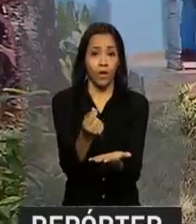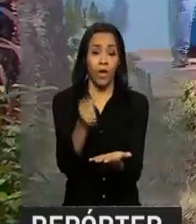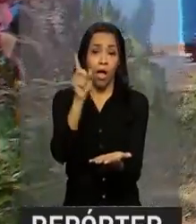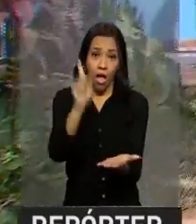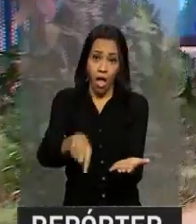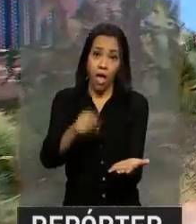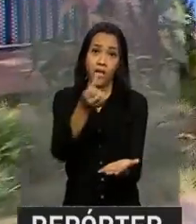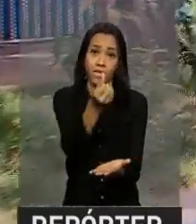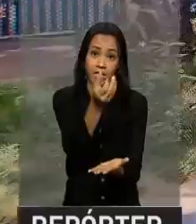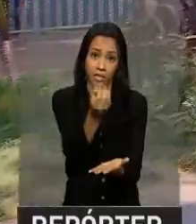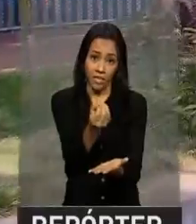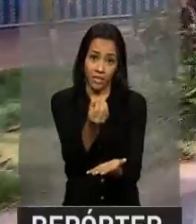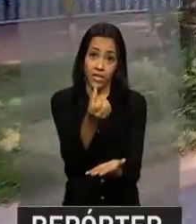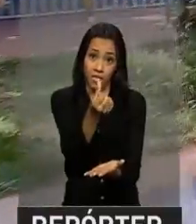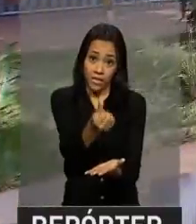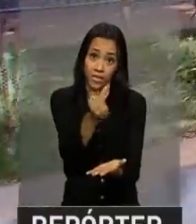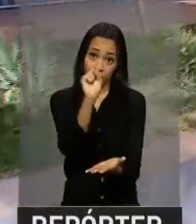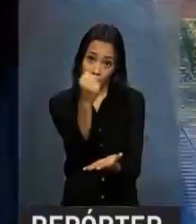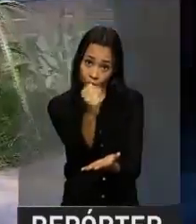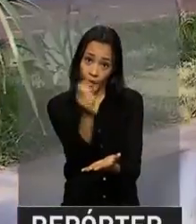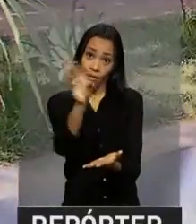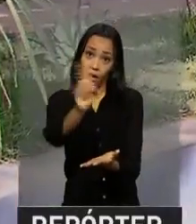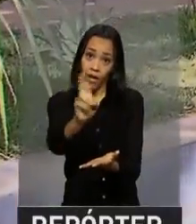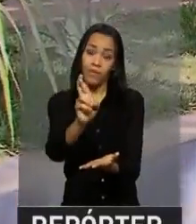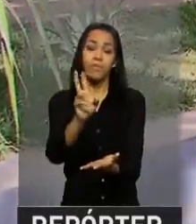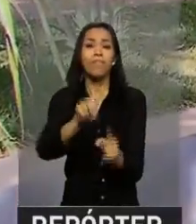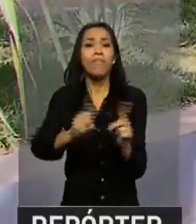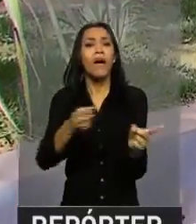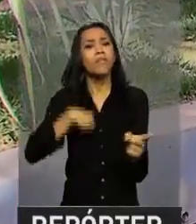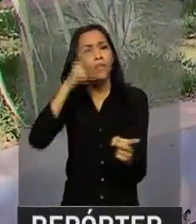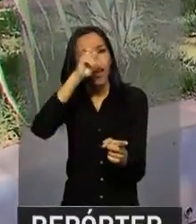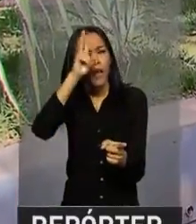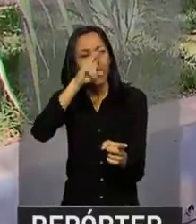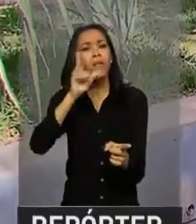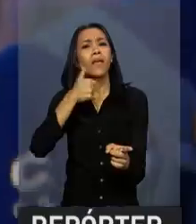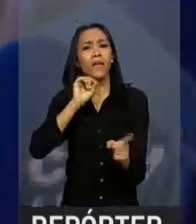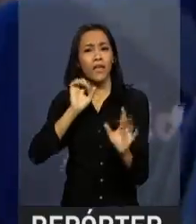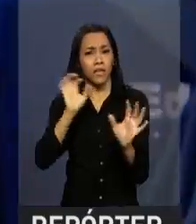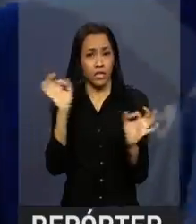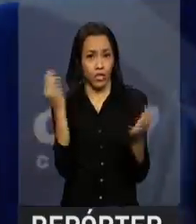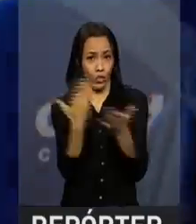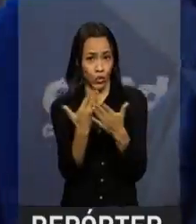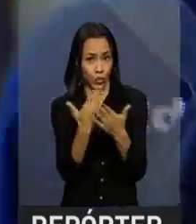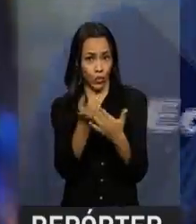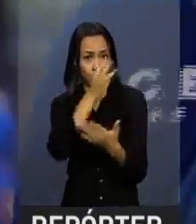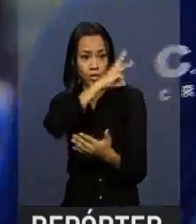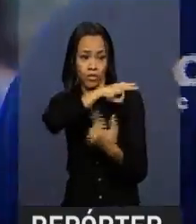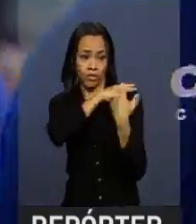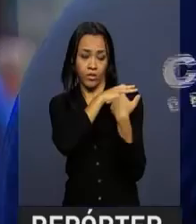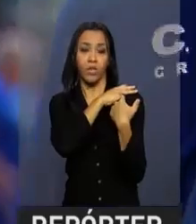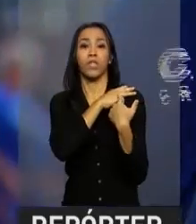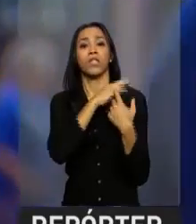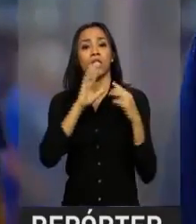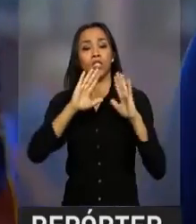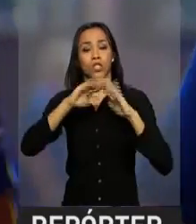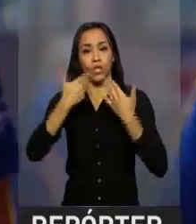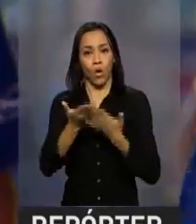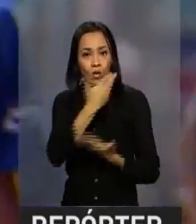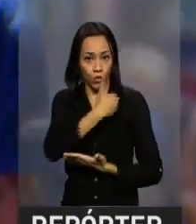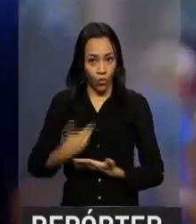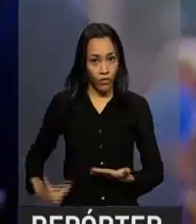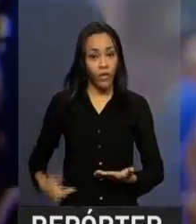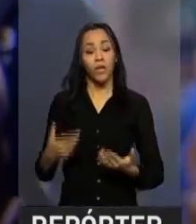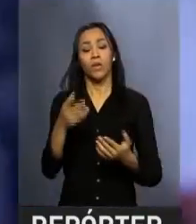no valor de R$ 68,00, mas a gente lembra que quem está concluindo o ensino médio em escolas públicas e também quem comprovar